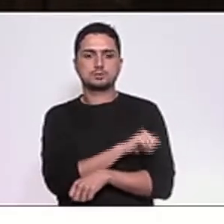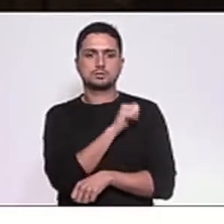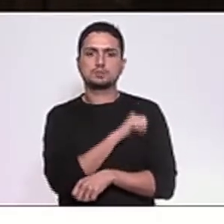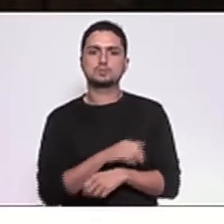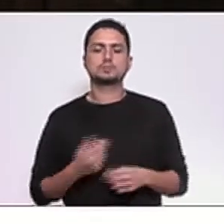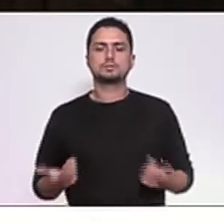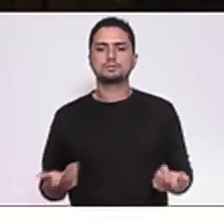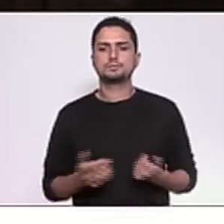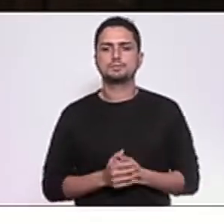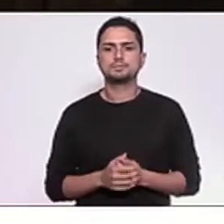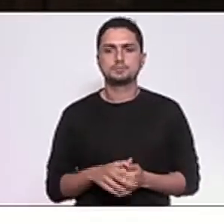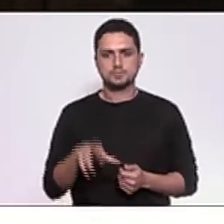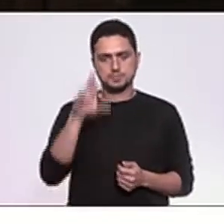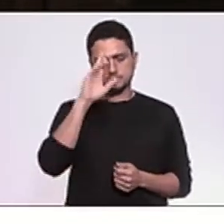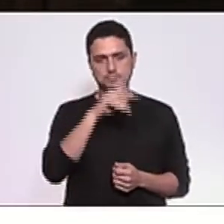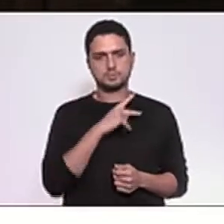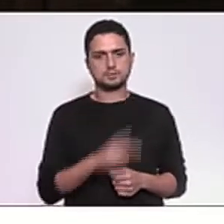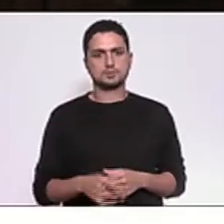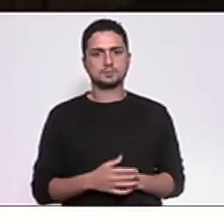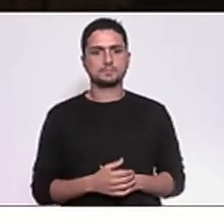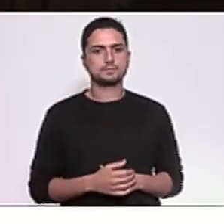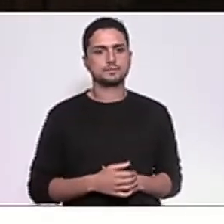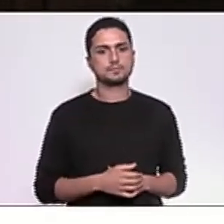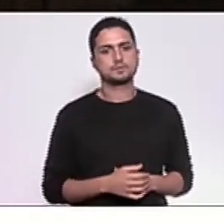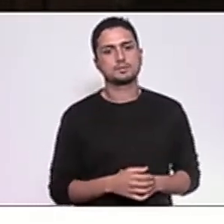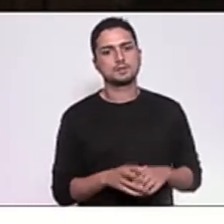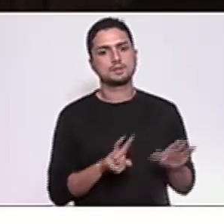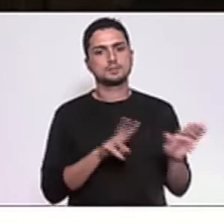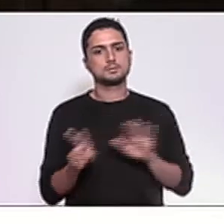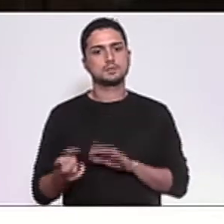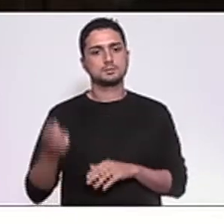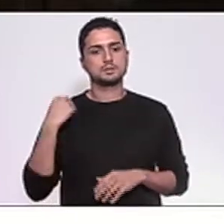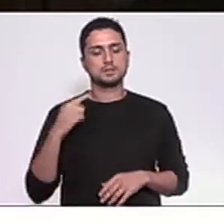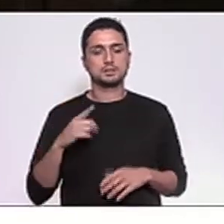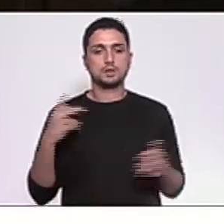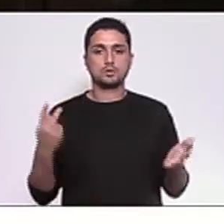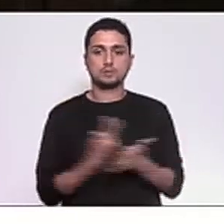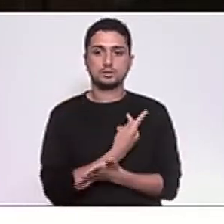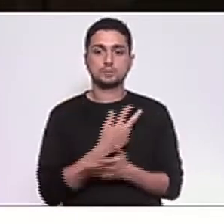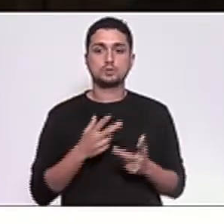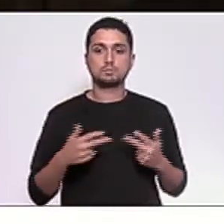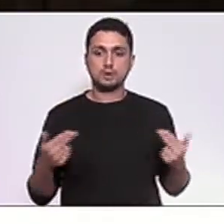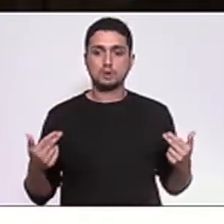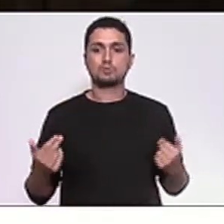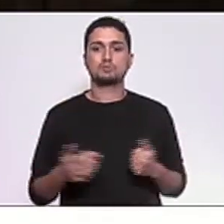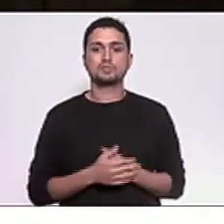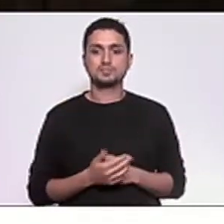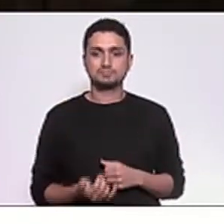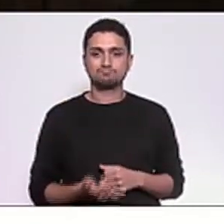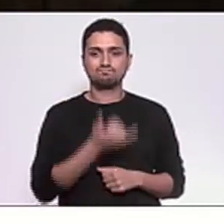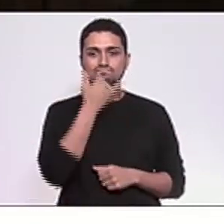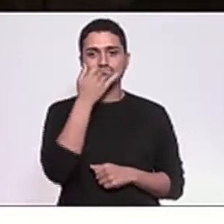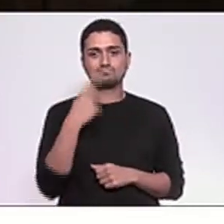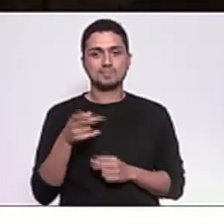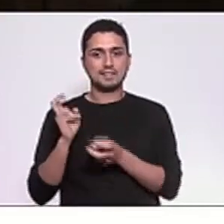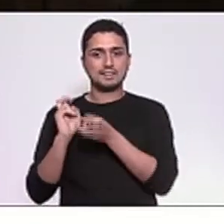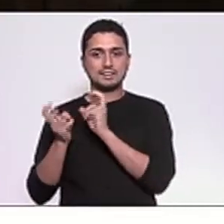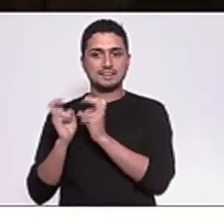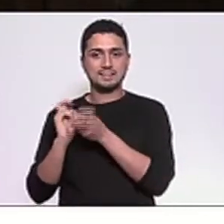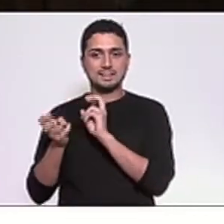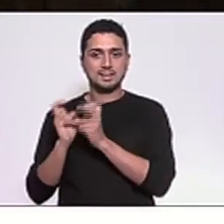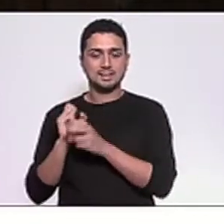Ora, senhora presidenta, semana passada teve um colapso concreto nos trens